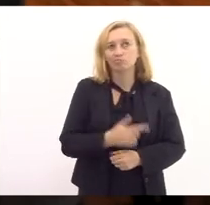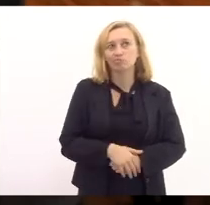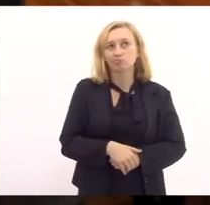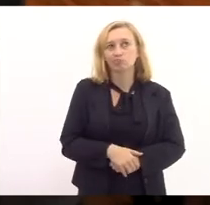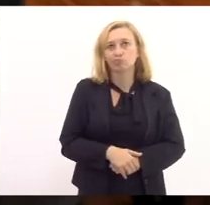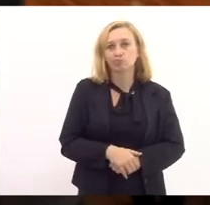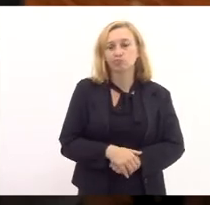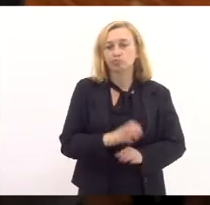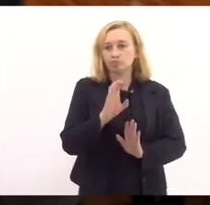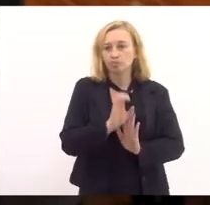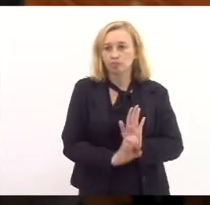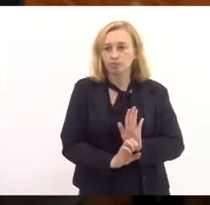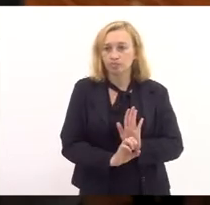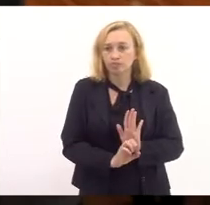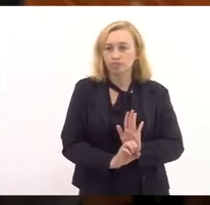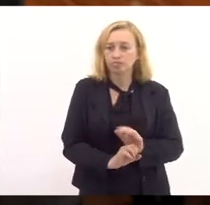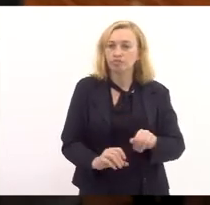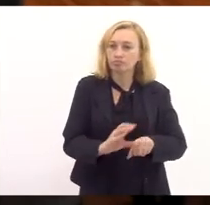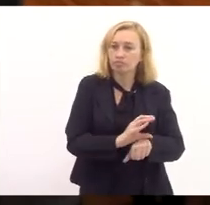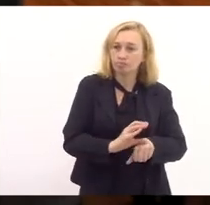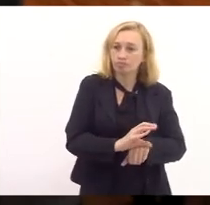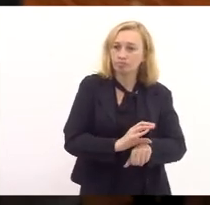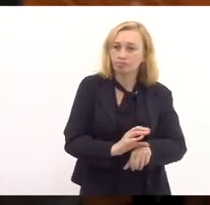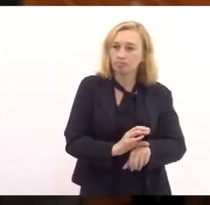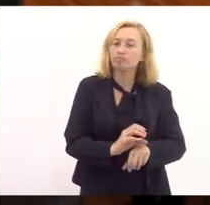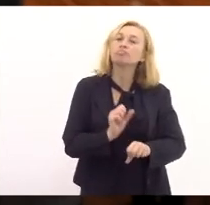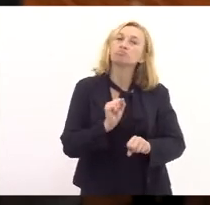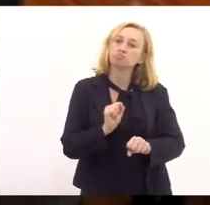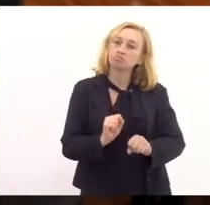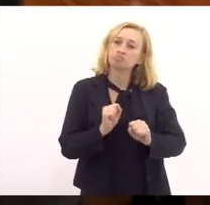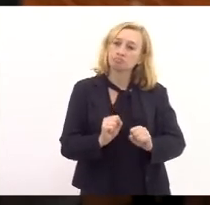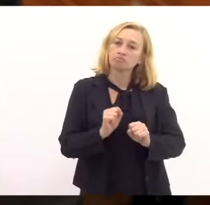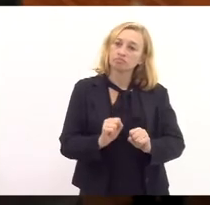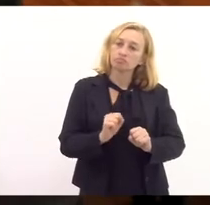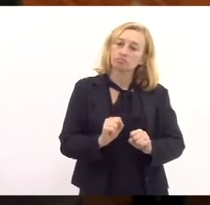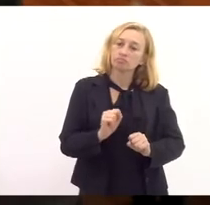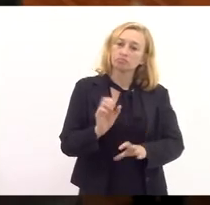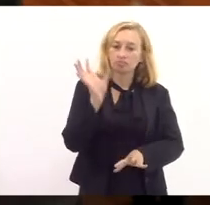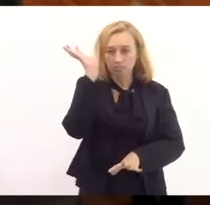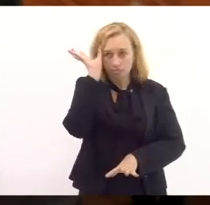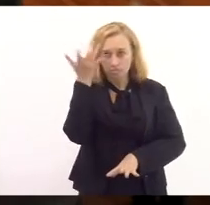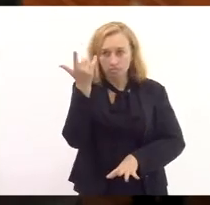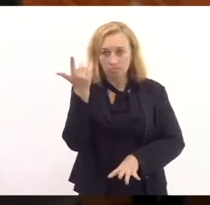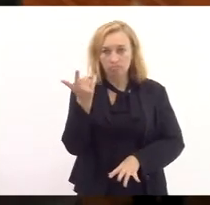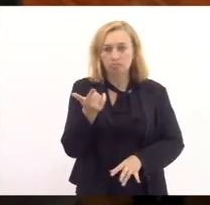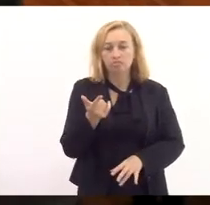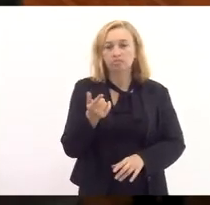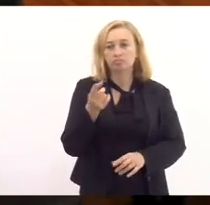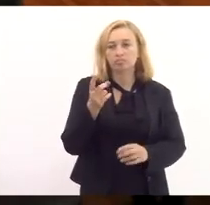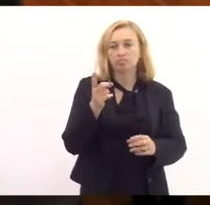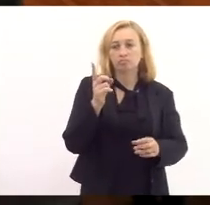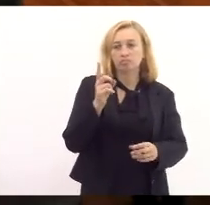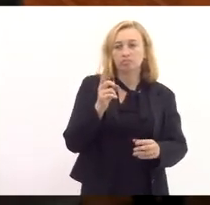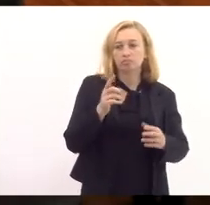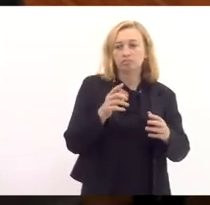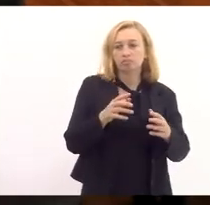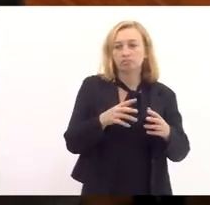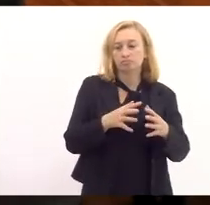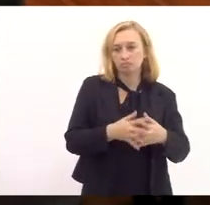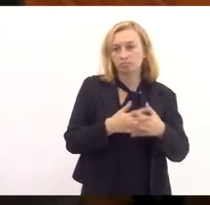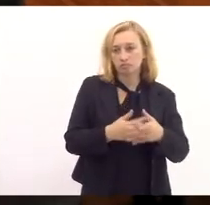uma emenda constitucional poderia solucionar essa divergência de vez por